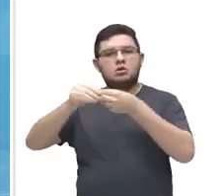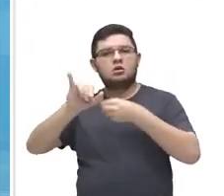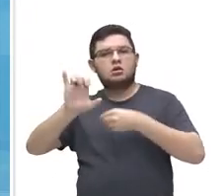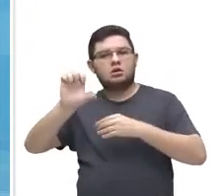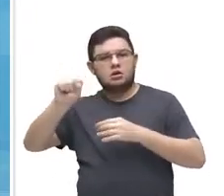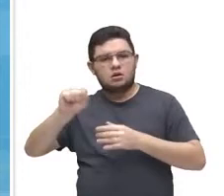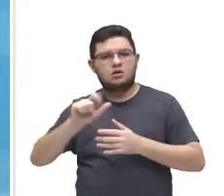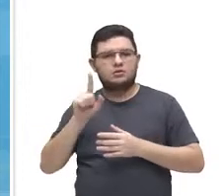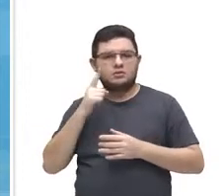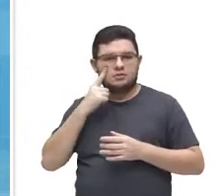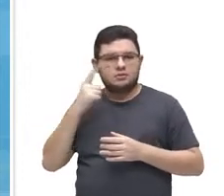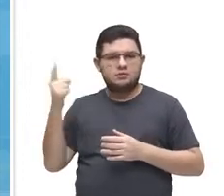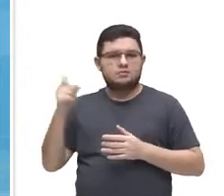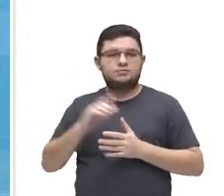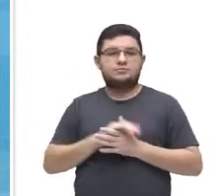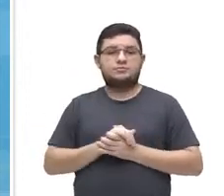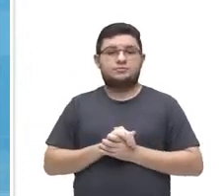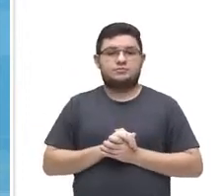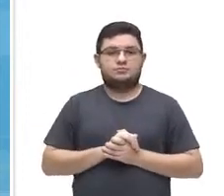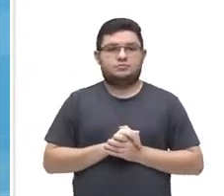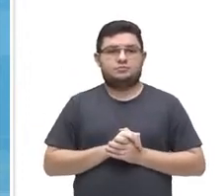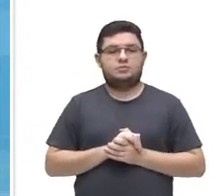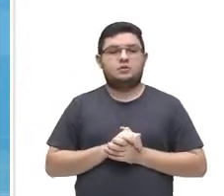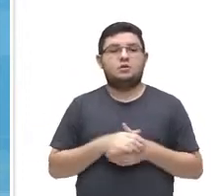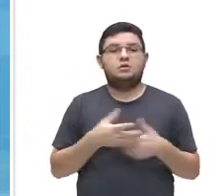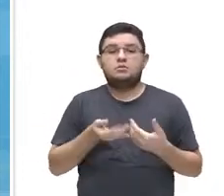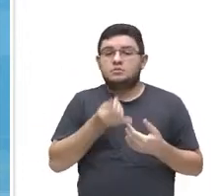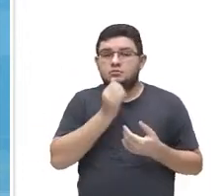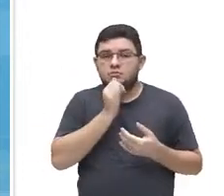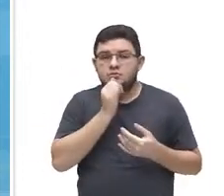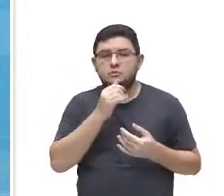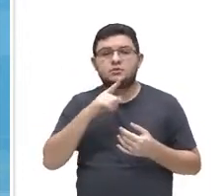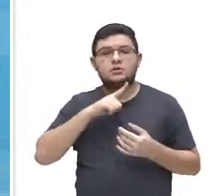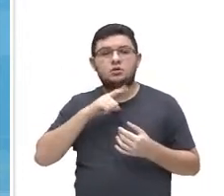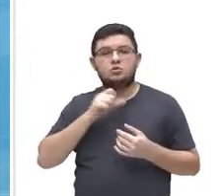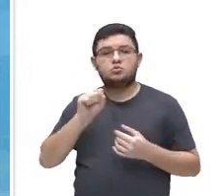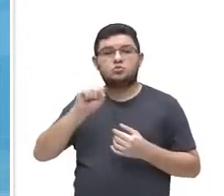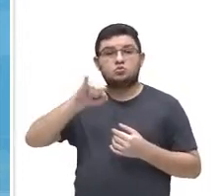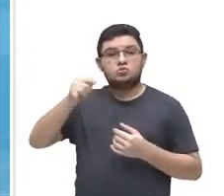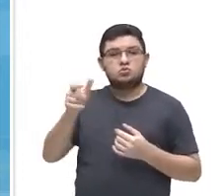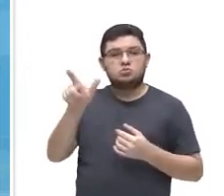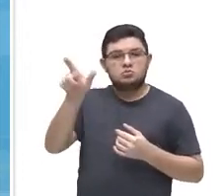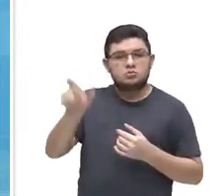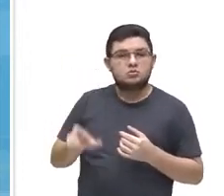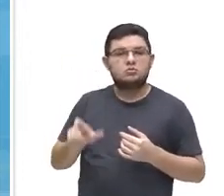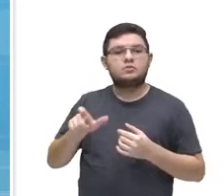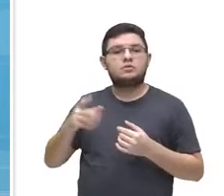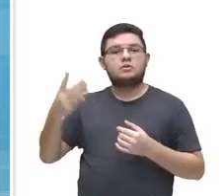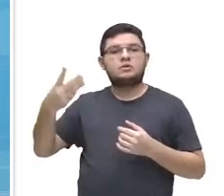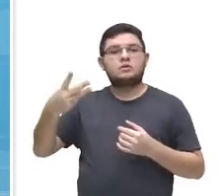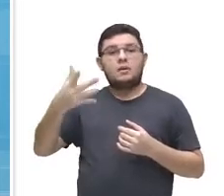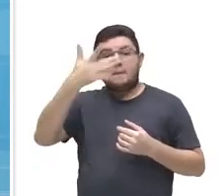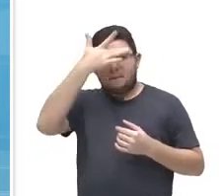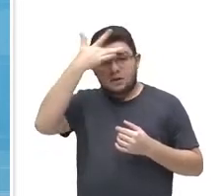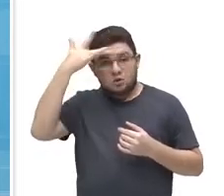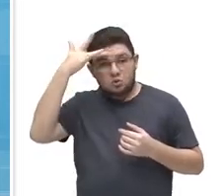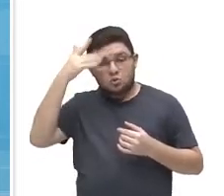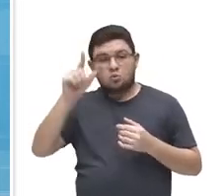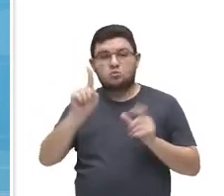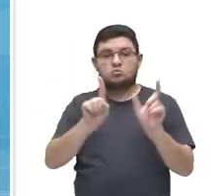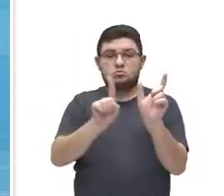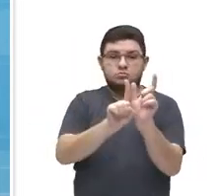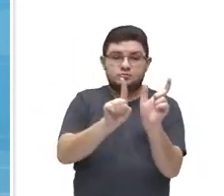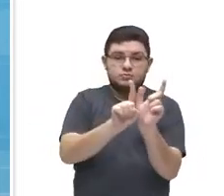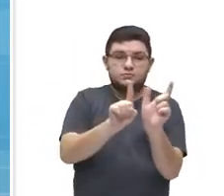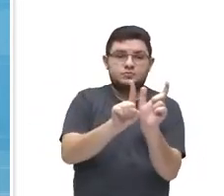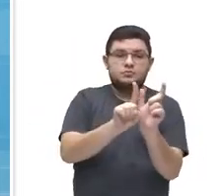sub-regra. Verbos, então, digamos que eu tenha um sujeito na terceira pessoa do singular, he, she, it, ou uma palavra